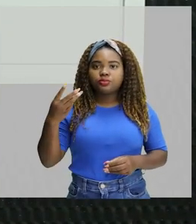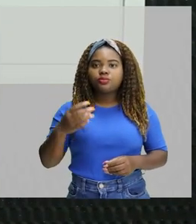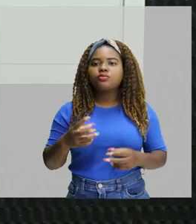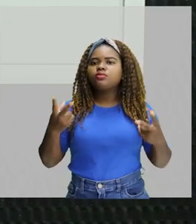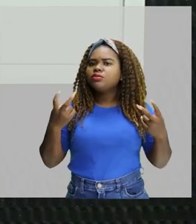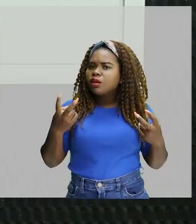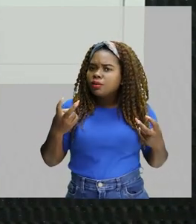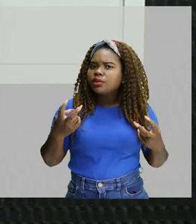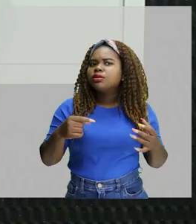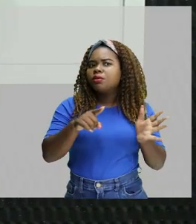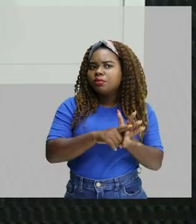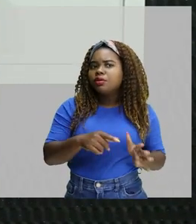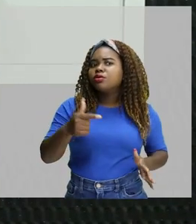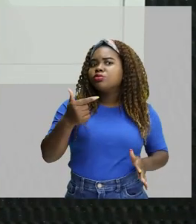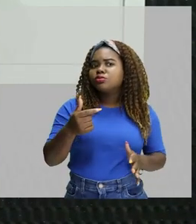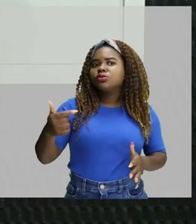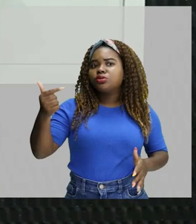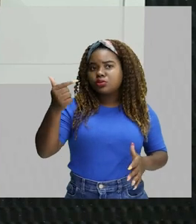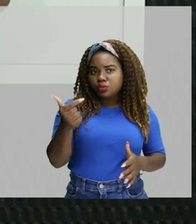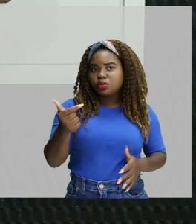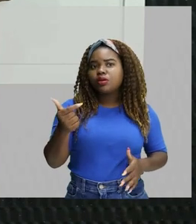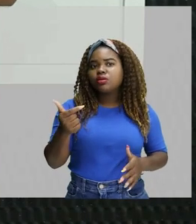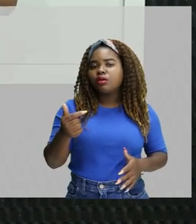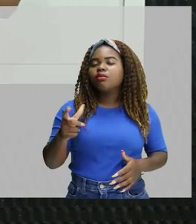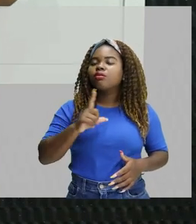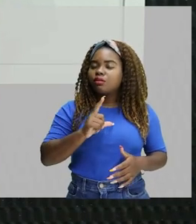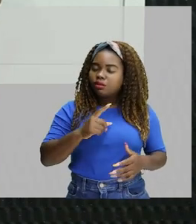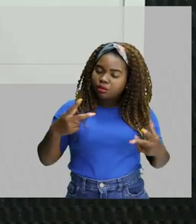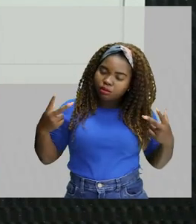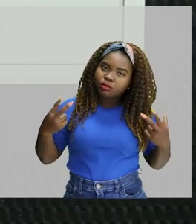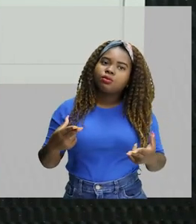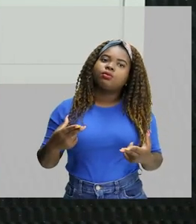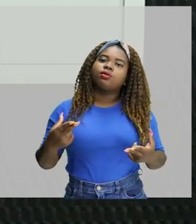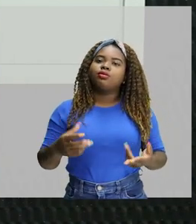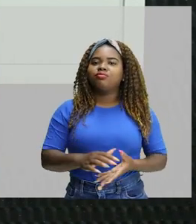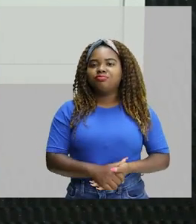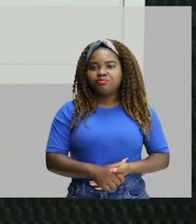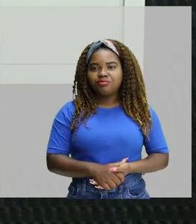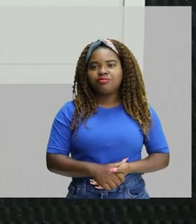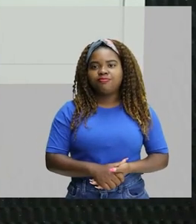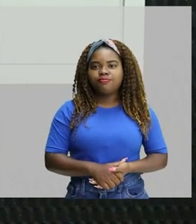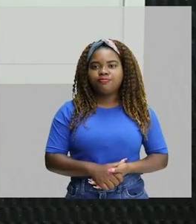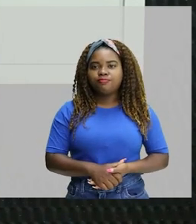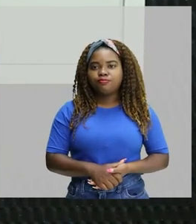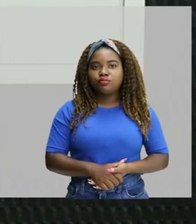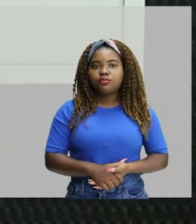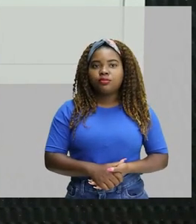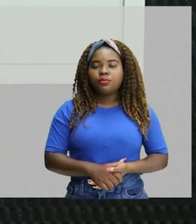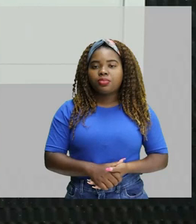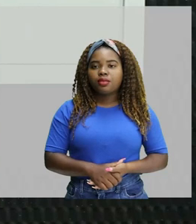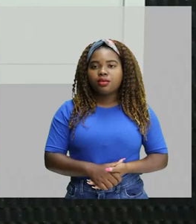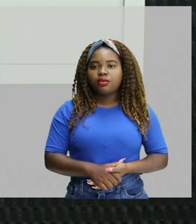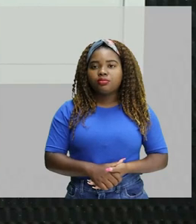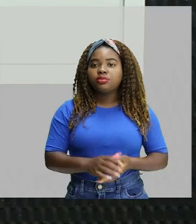perceba que o -2x qu tem o mesmo grau que -2x qu então eu posso fazer a